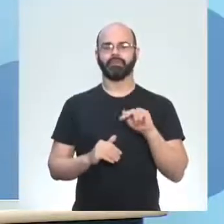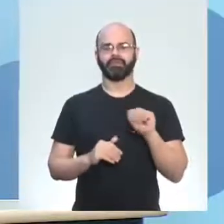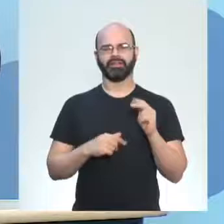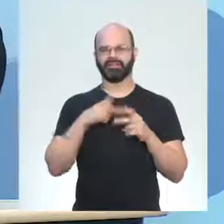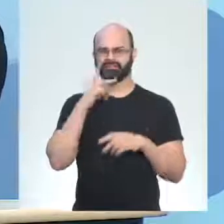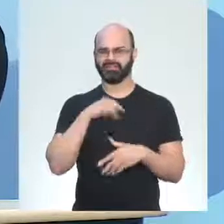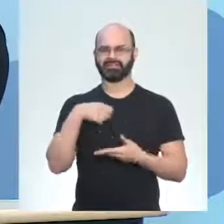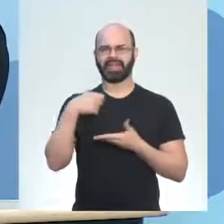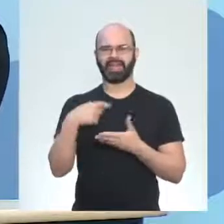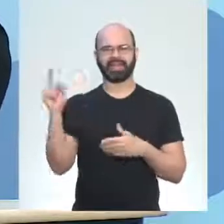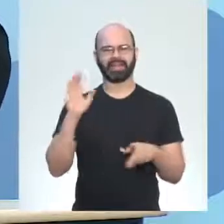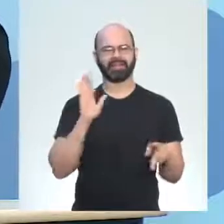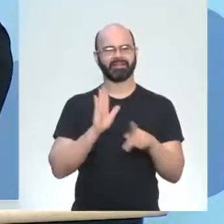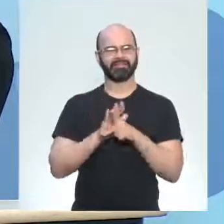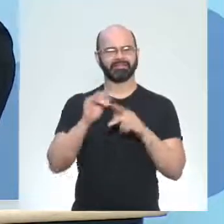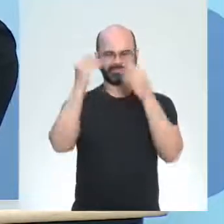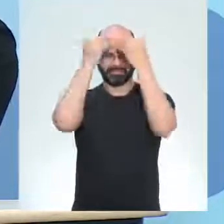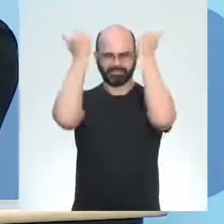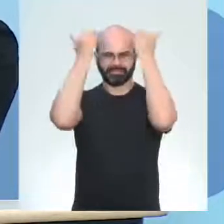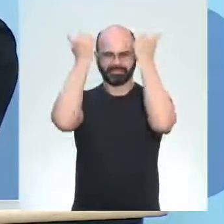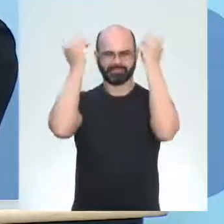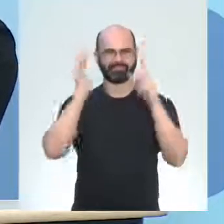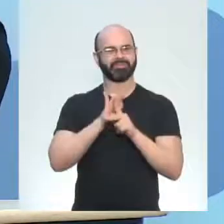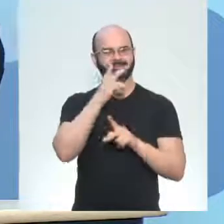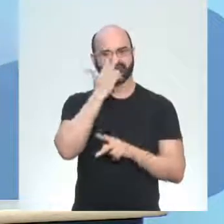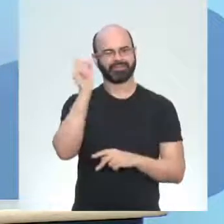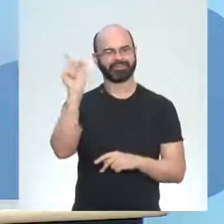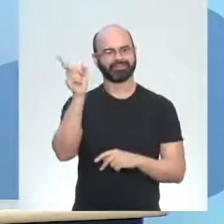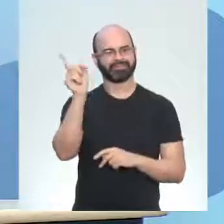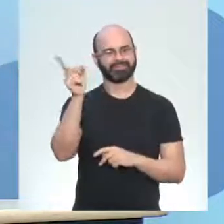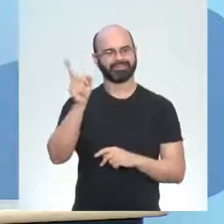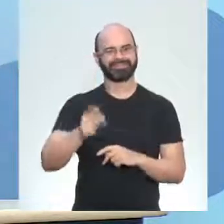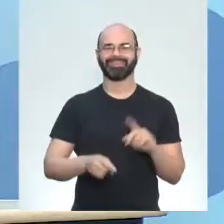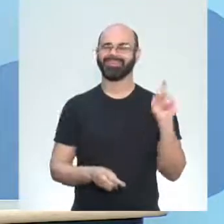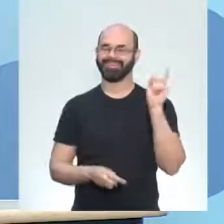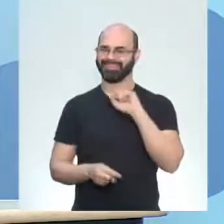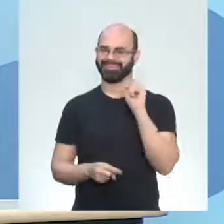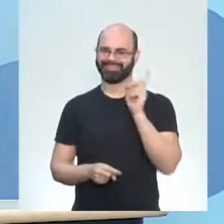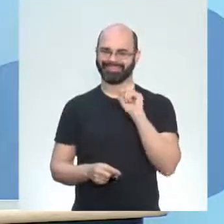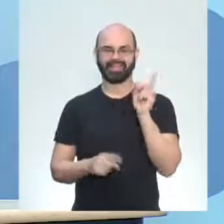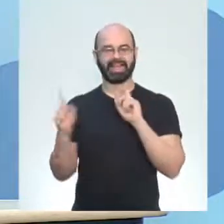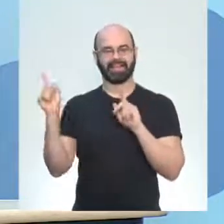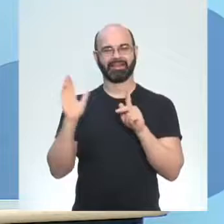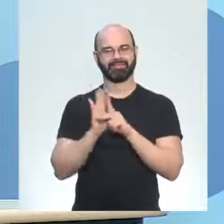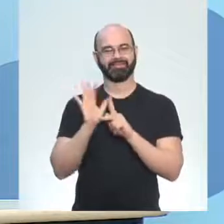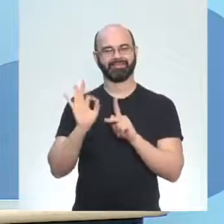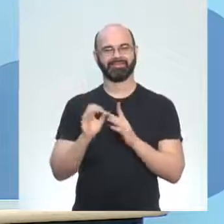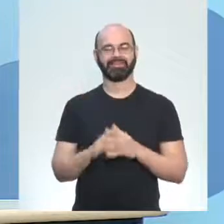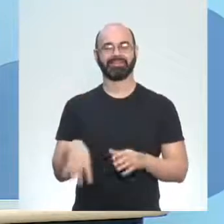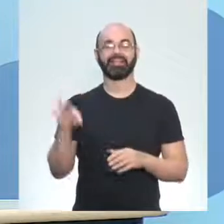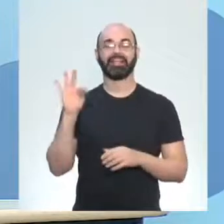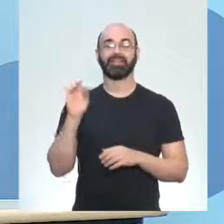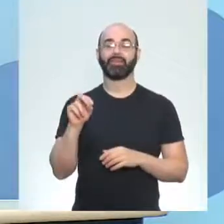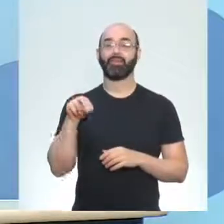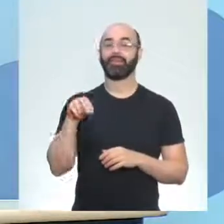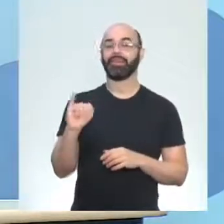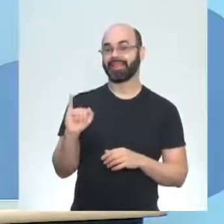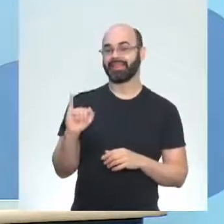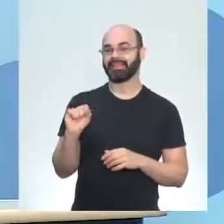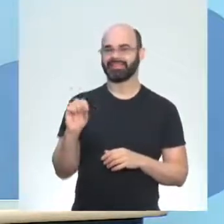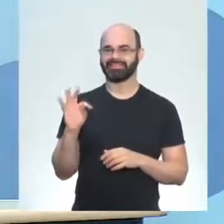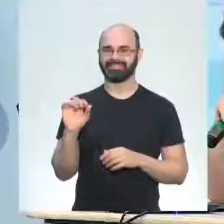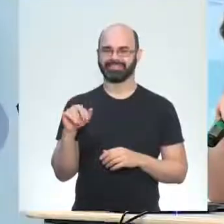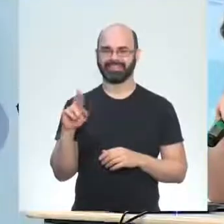do Jonas. Não, essa não é minha, essa é dele mesmo. É, ó, porque essa tá, caneca... olha, tá o Tony Stark aqui, tá vendo? Não é o